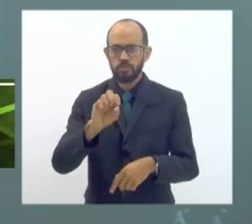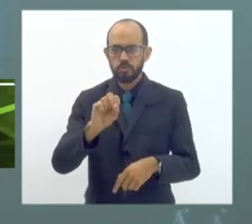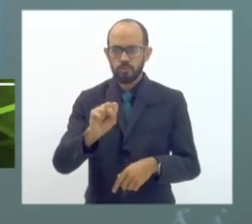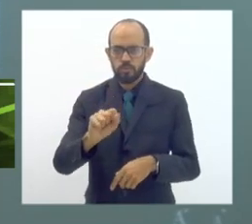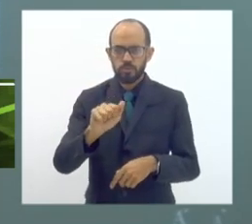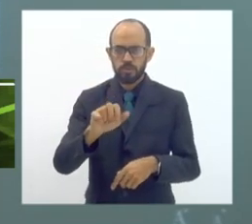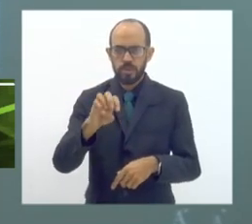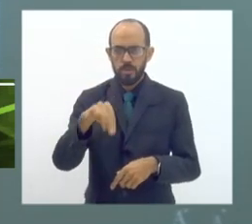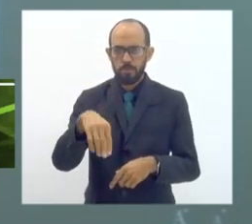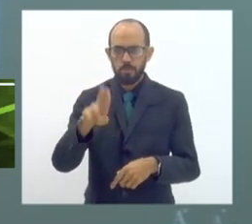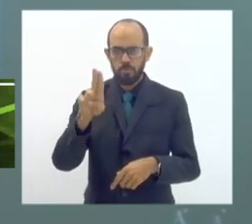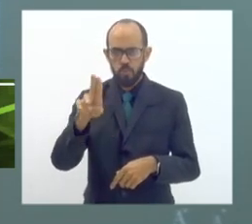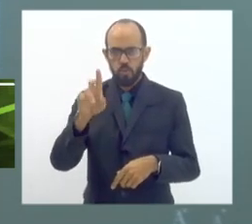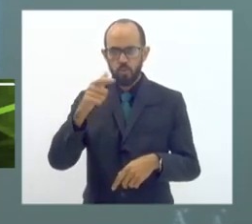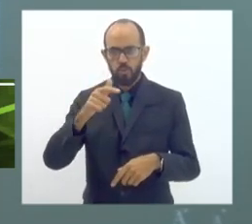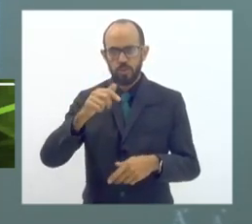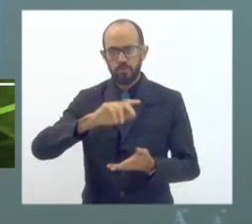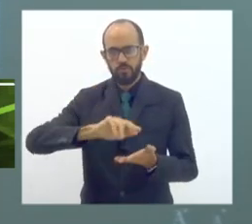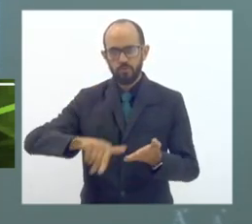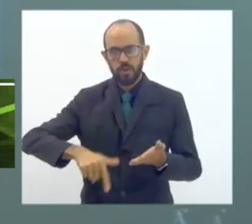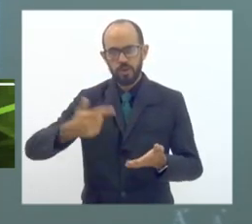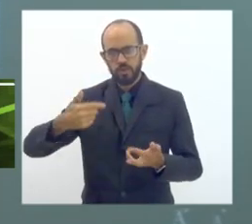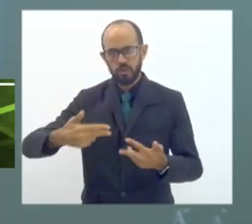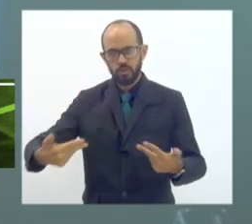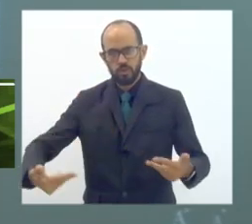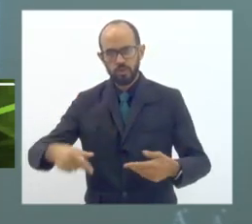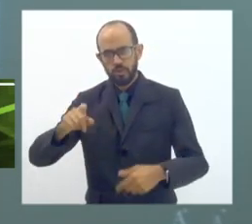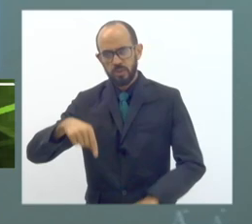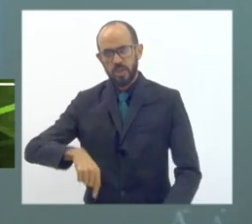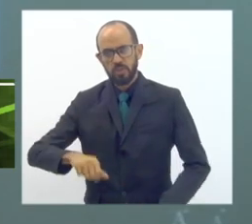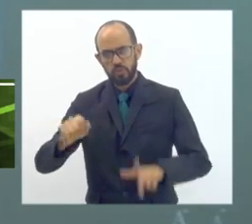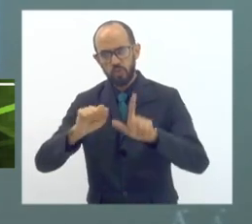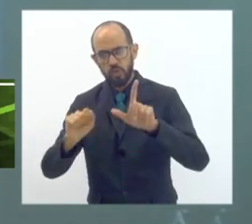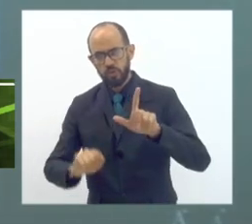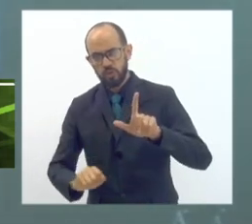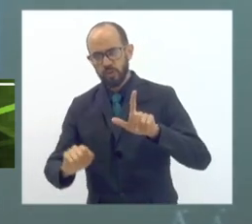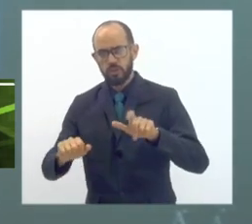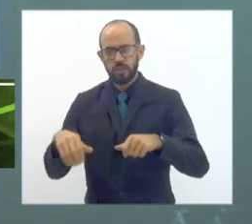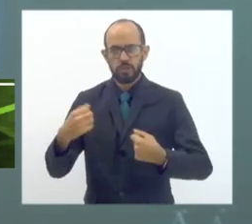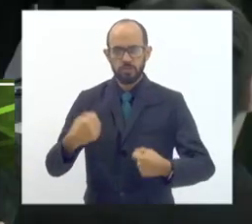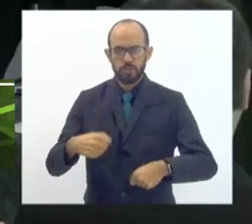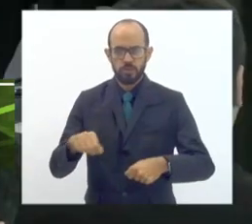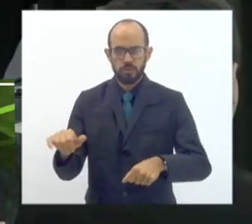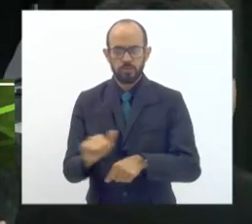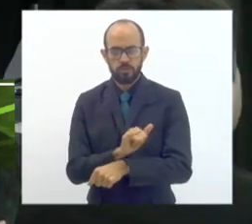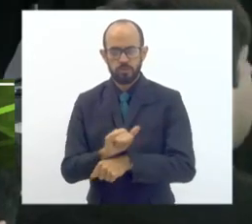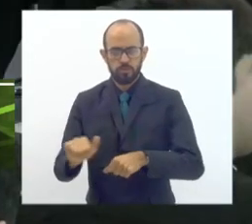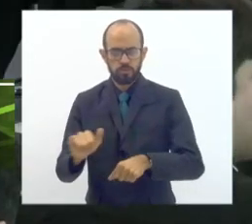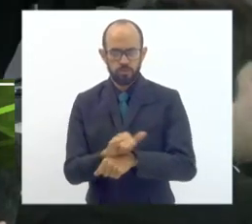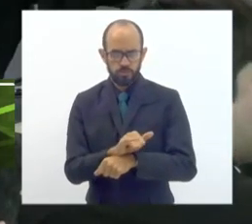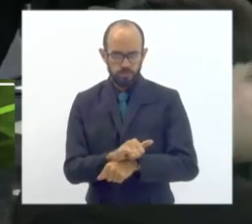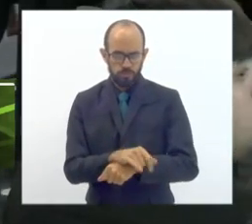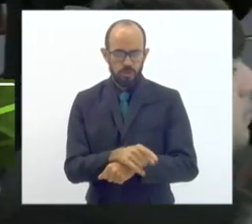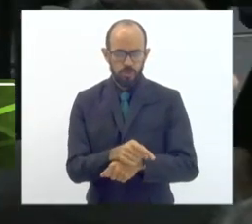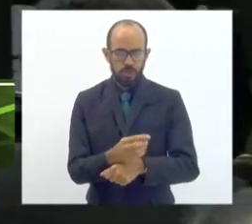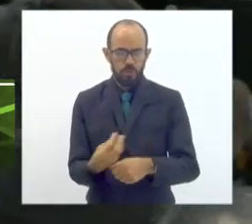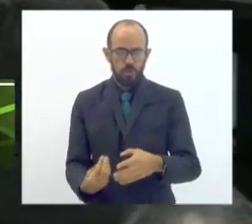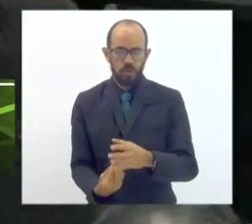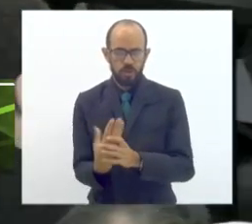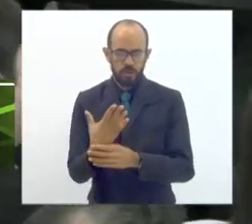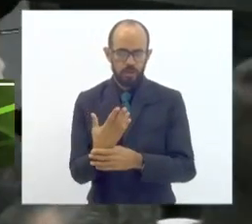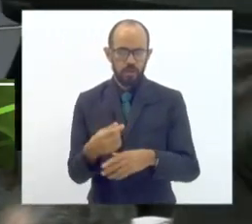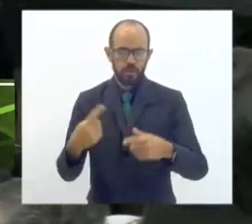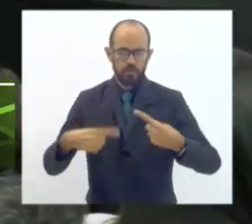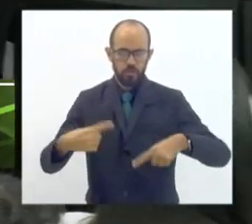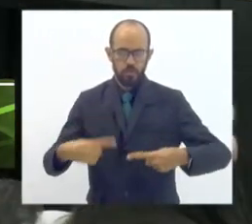de uma série de logísticas que são precisas ser traçadas quando a gente está fazendo alguma das políticas.